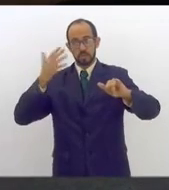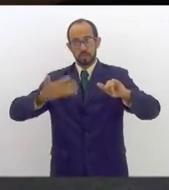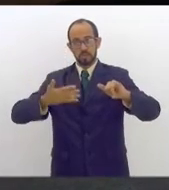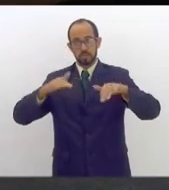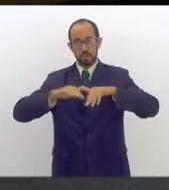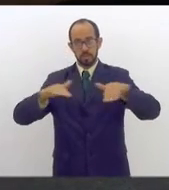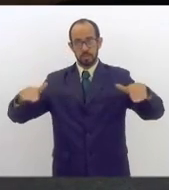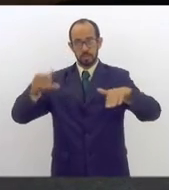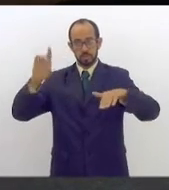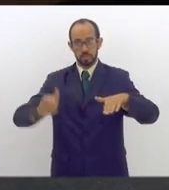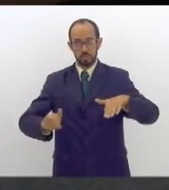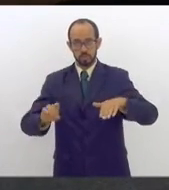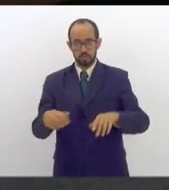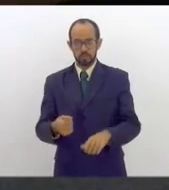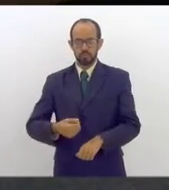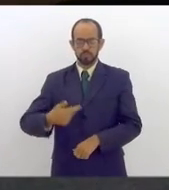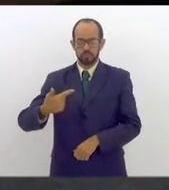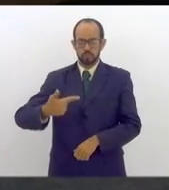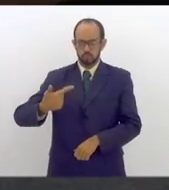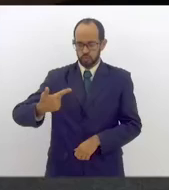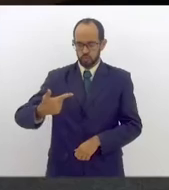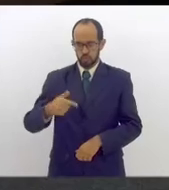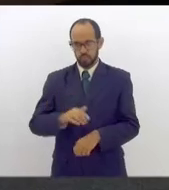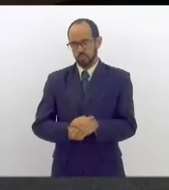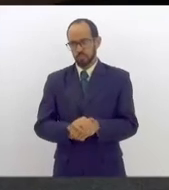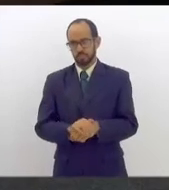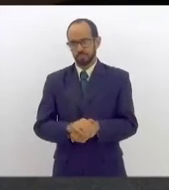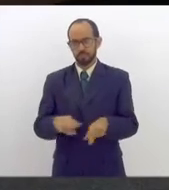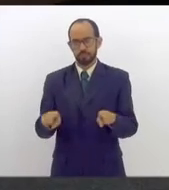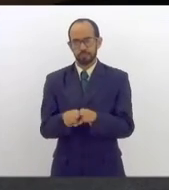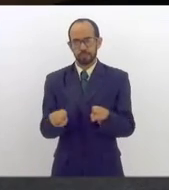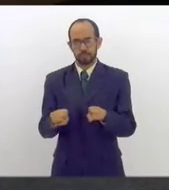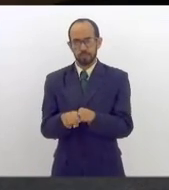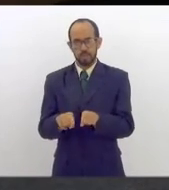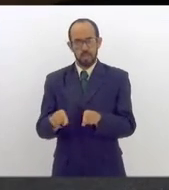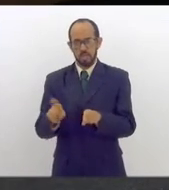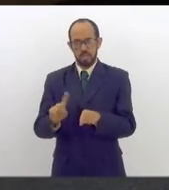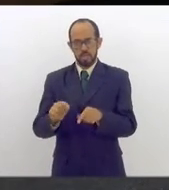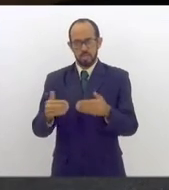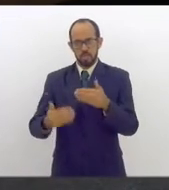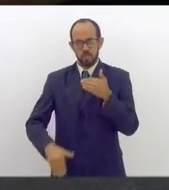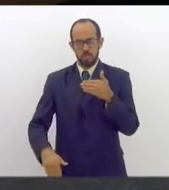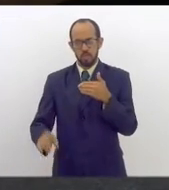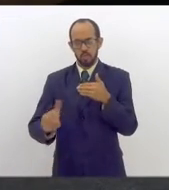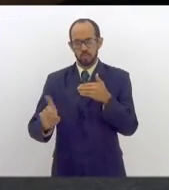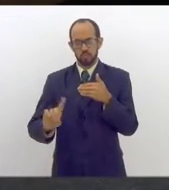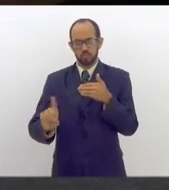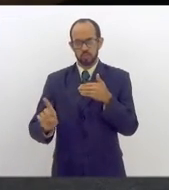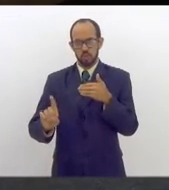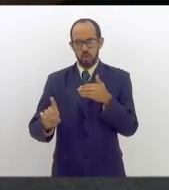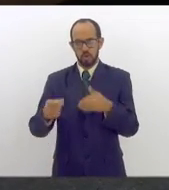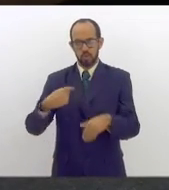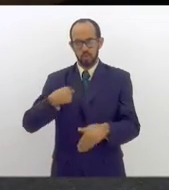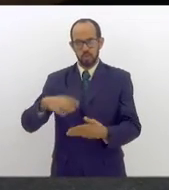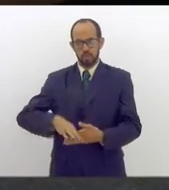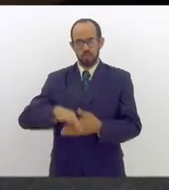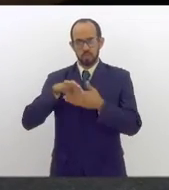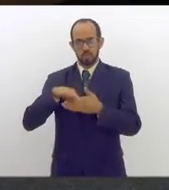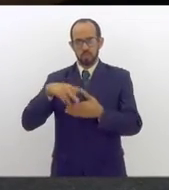um. De dois, também não me oponho, como líder do